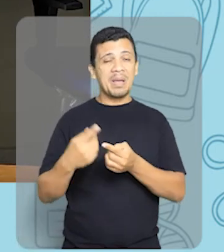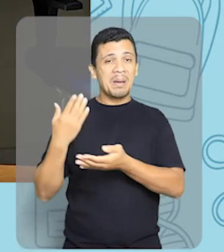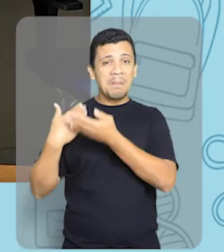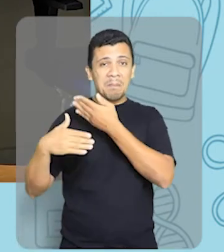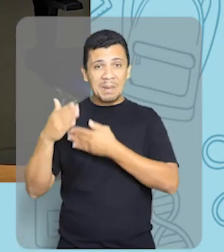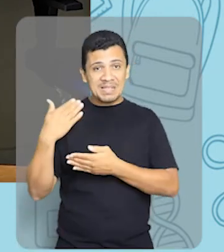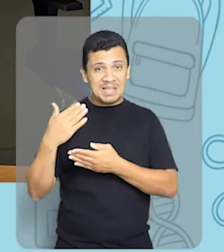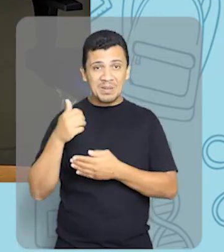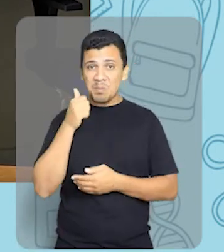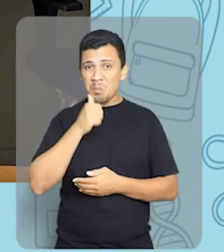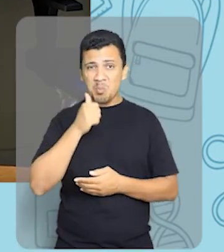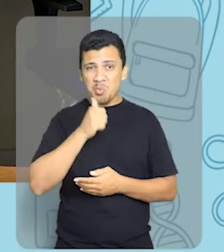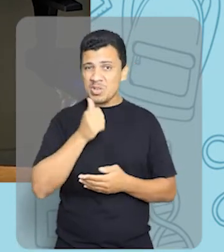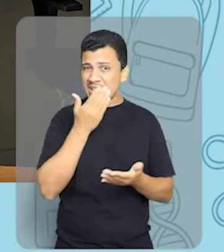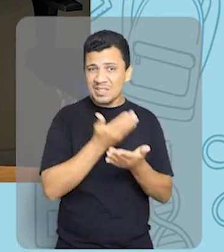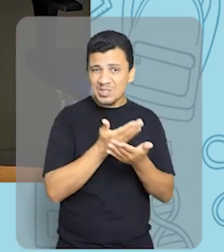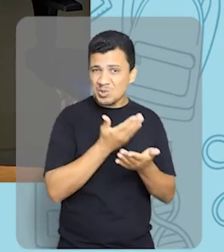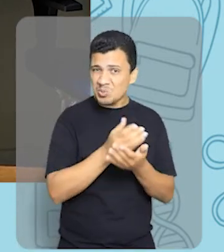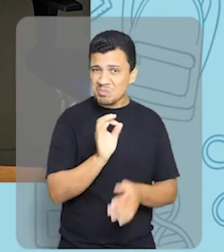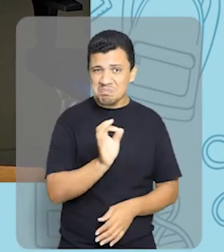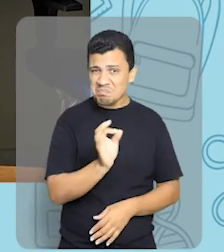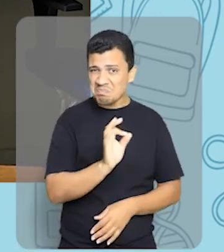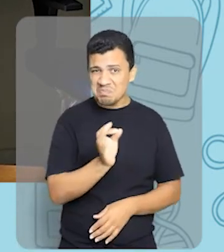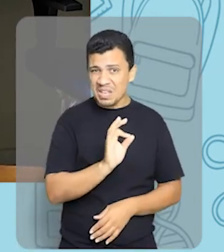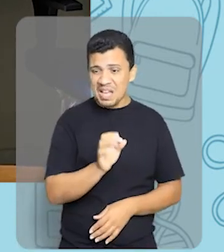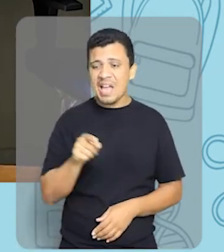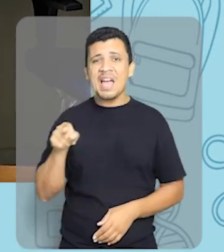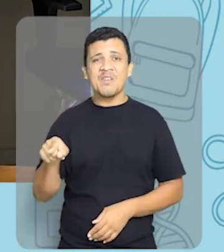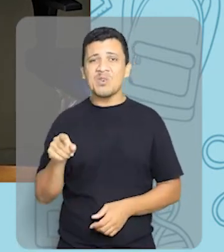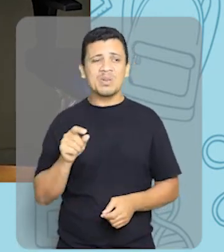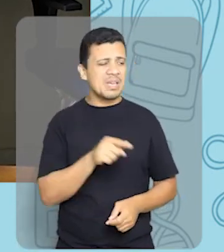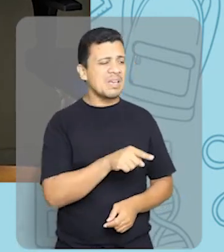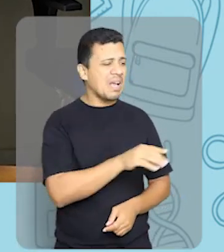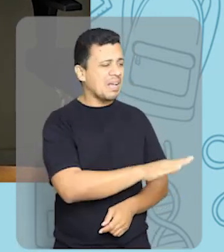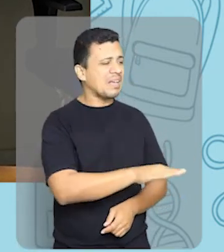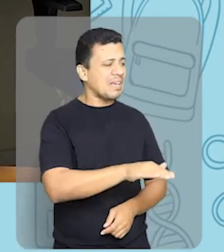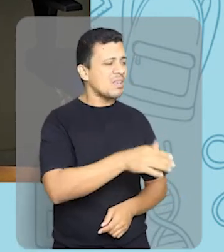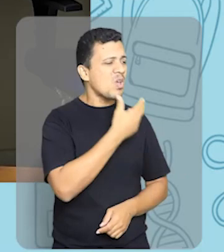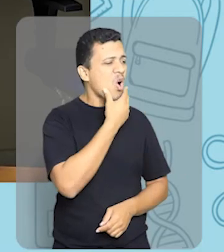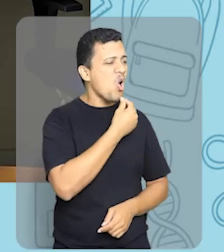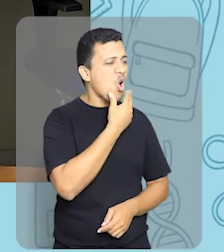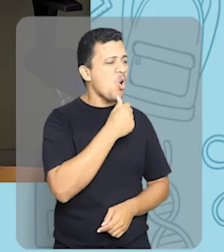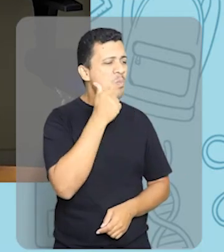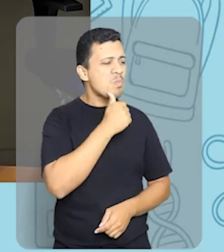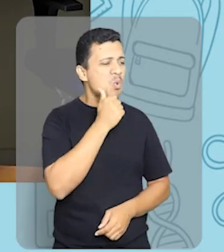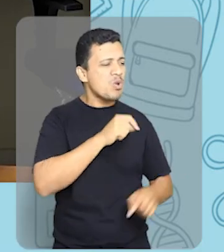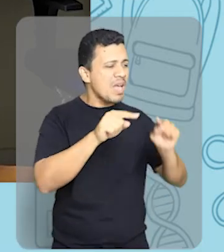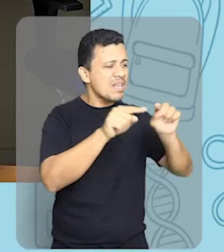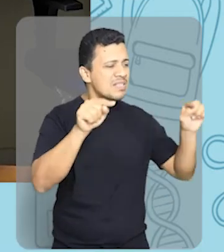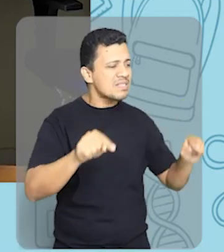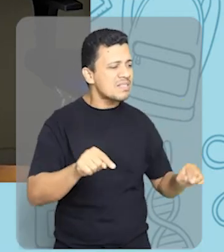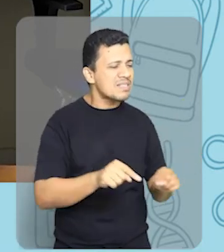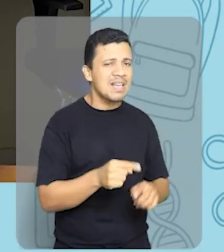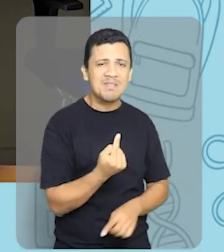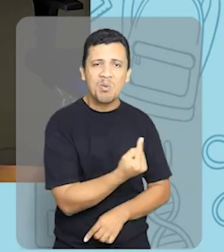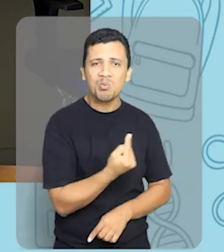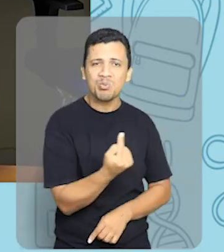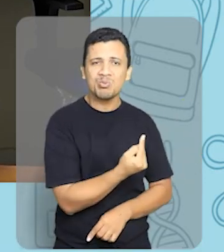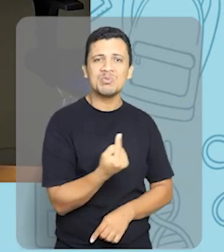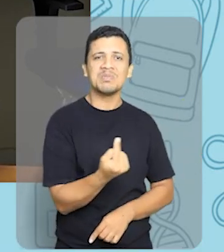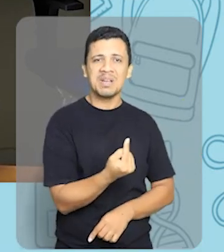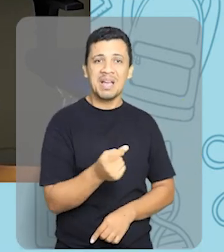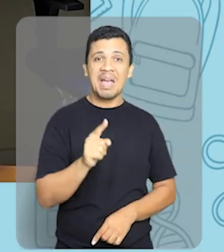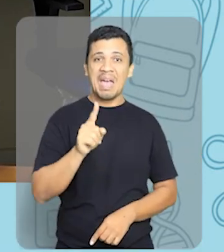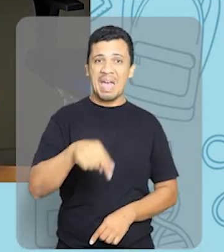a mulher nem estudava, né? Firmina coloca meninos e meninas na mesma sala de aula, e isso é